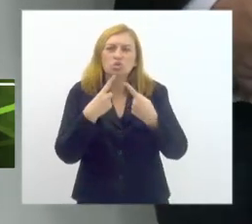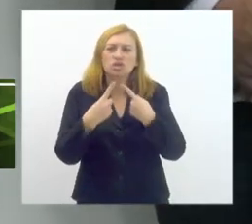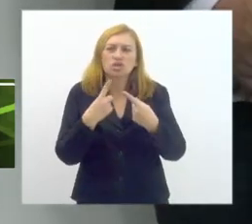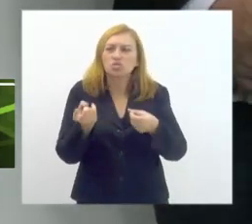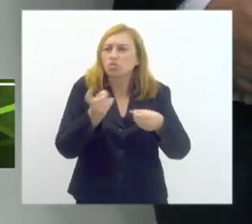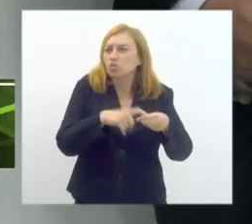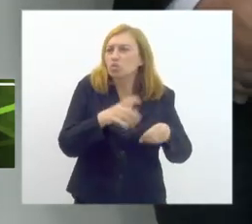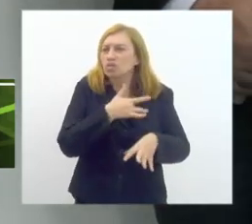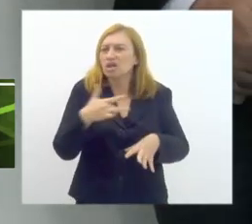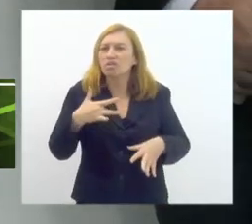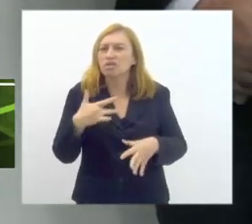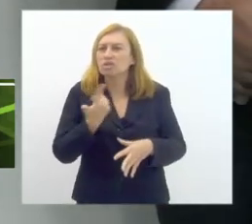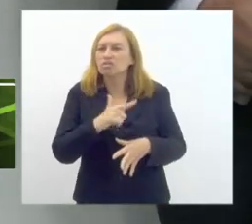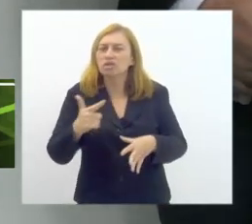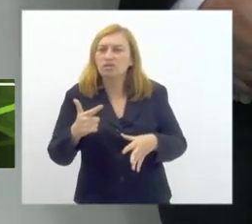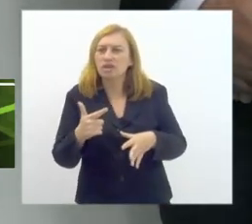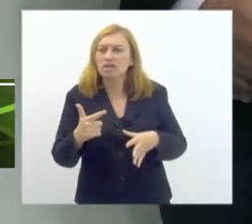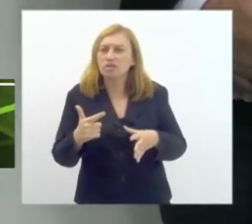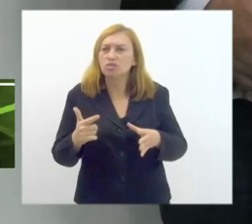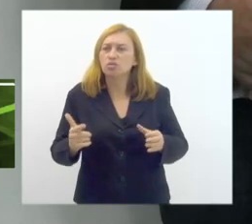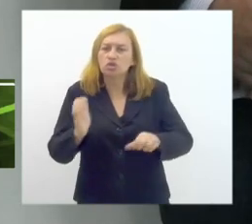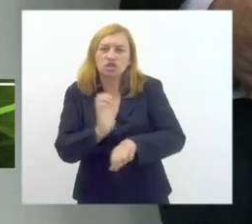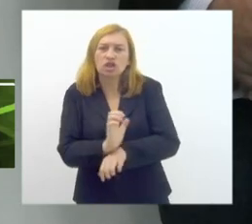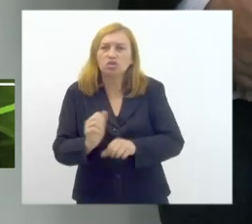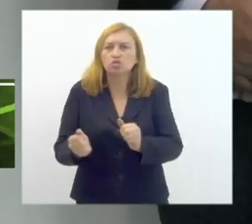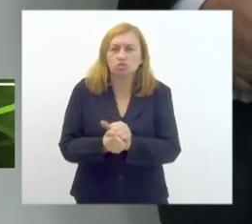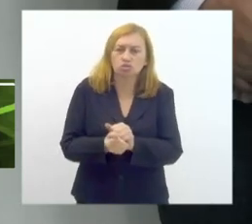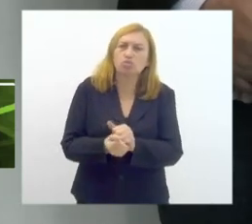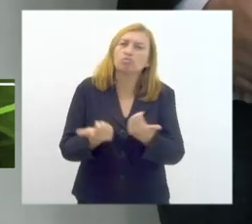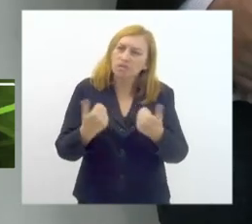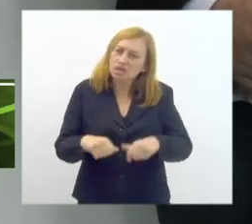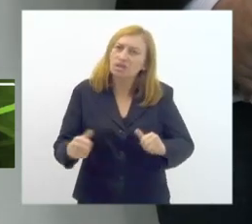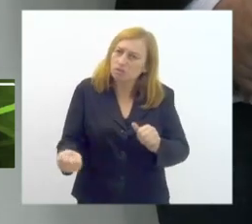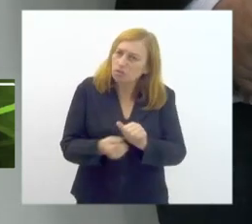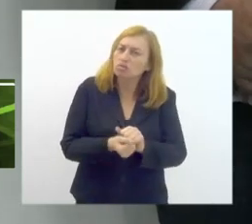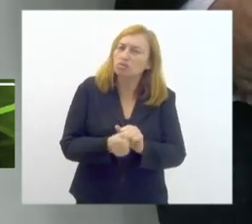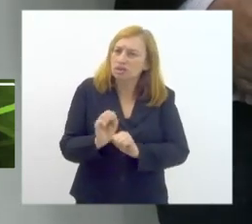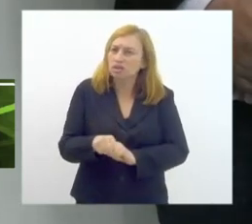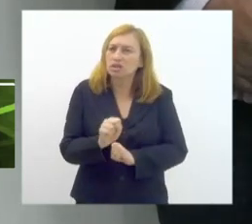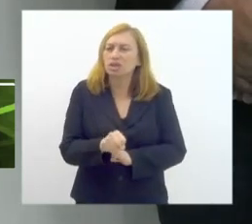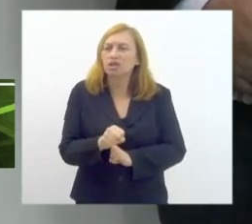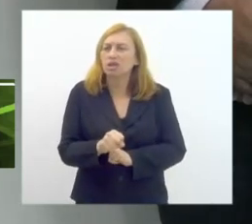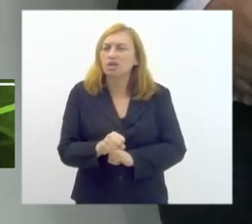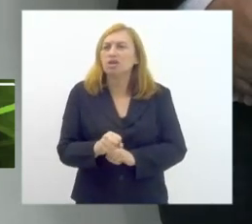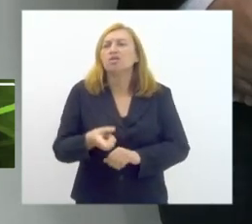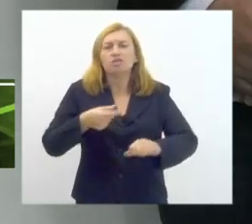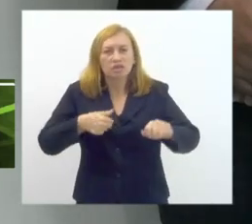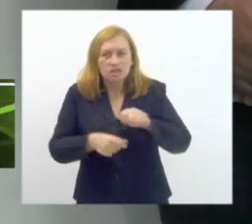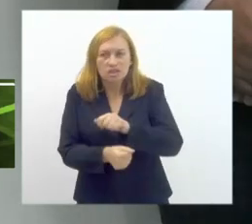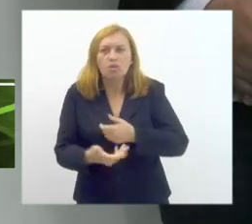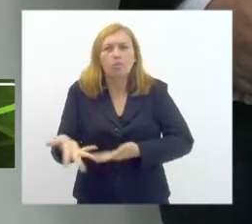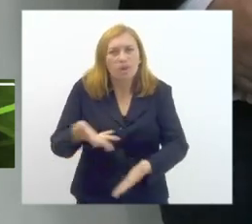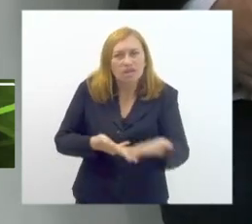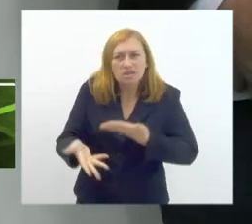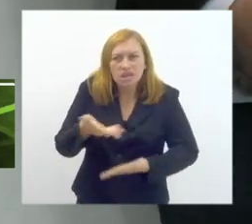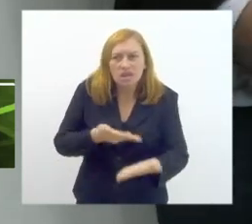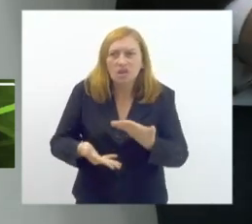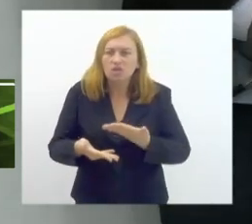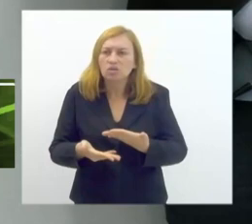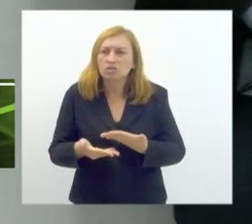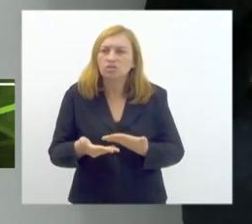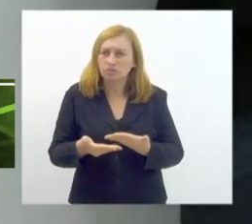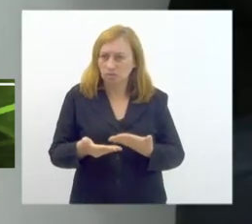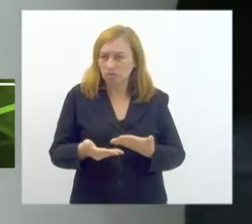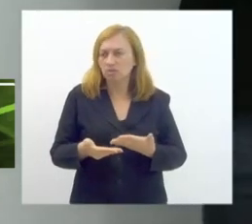de saúde sem que a gente trouxesse o Estado para essa discussão, como financiador, como parceiro, como um indutor